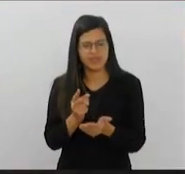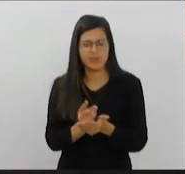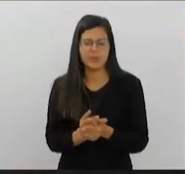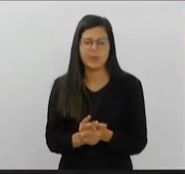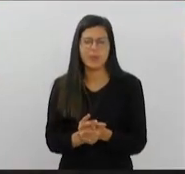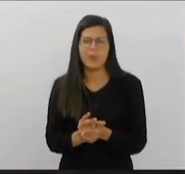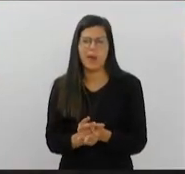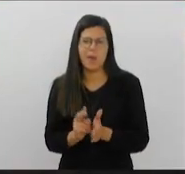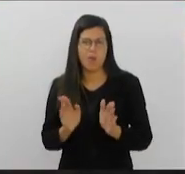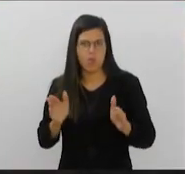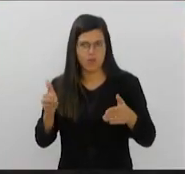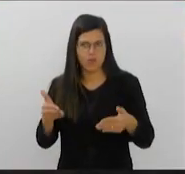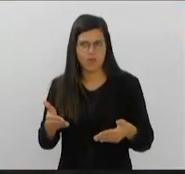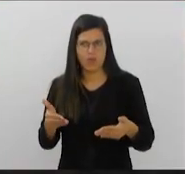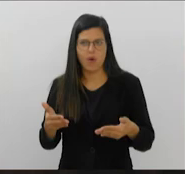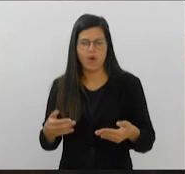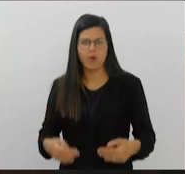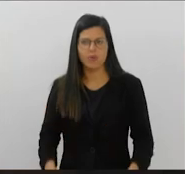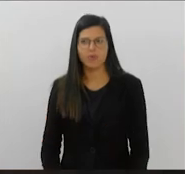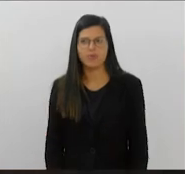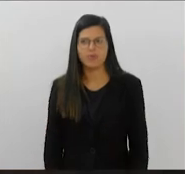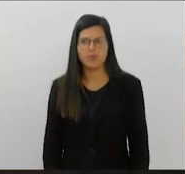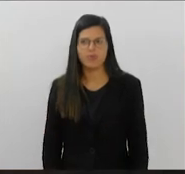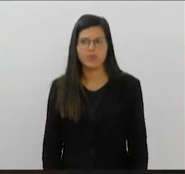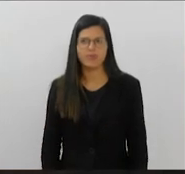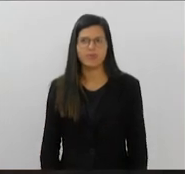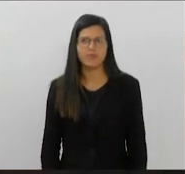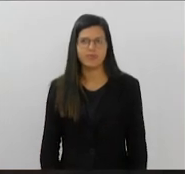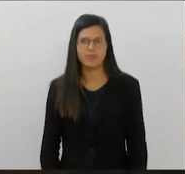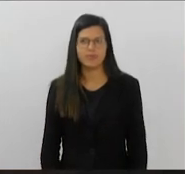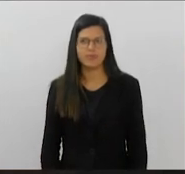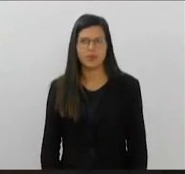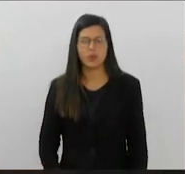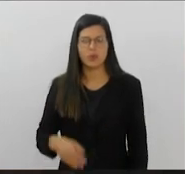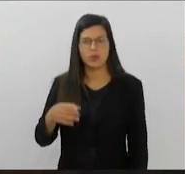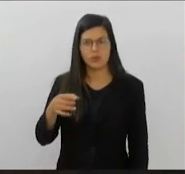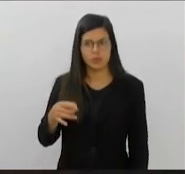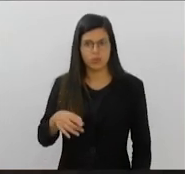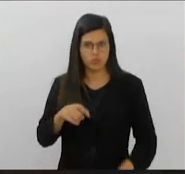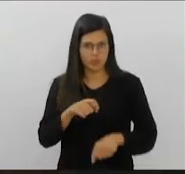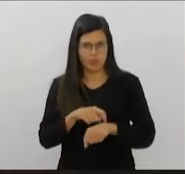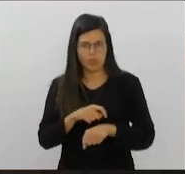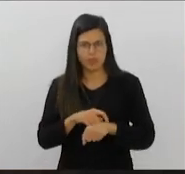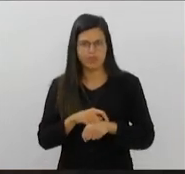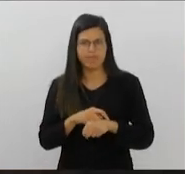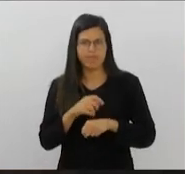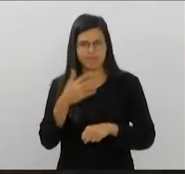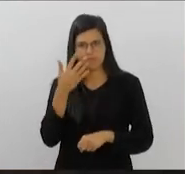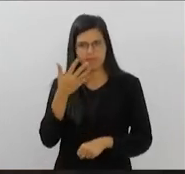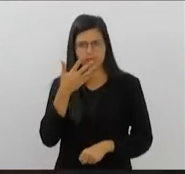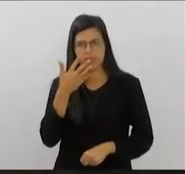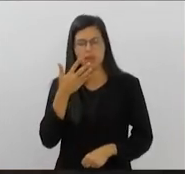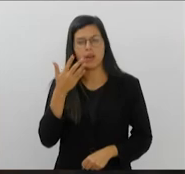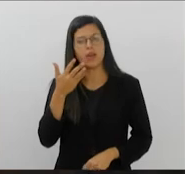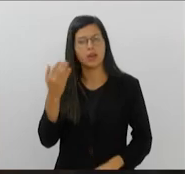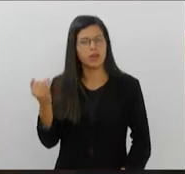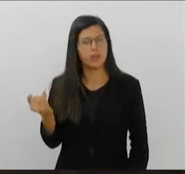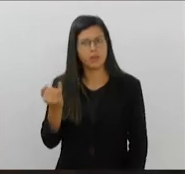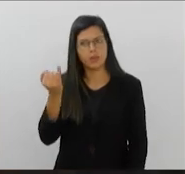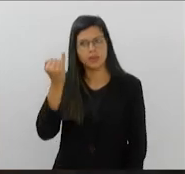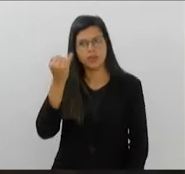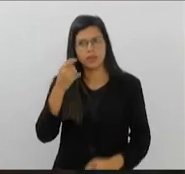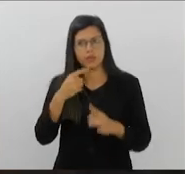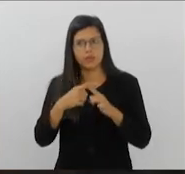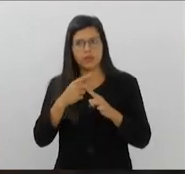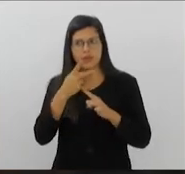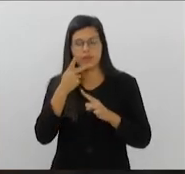o nosso fórum, no nosso último painel, que é um painel muito importante, porque ele